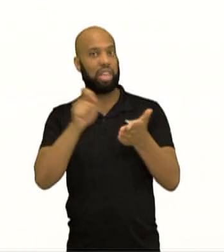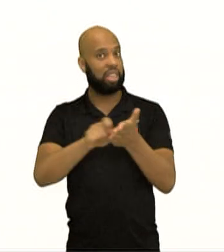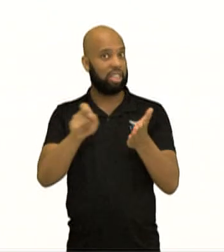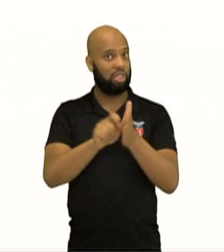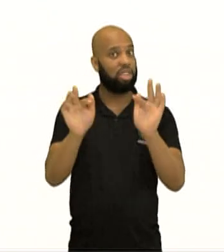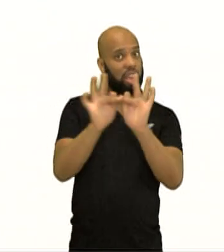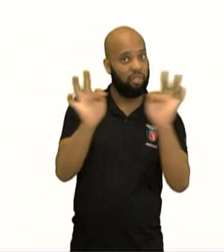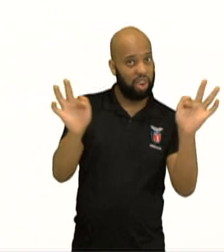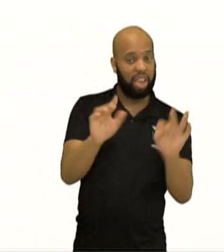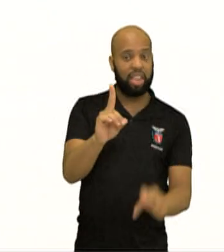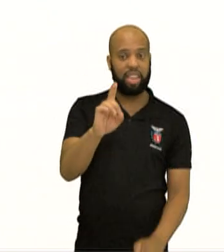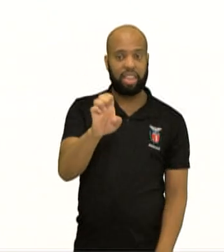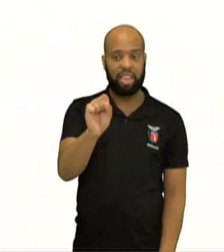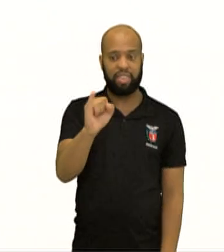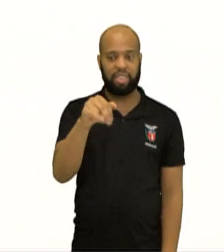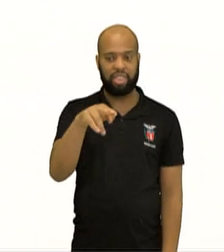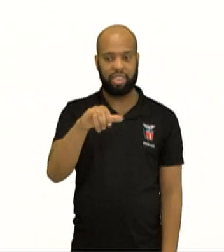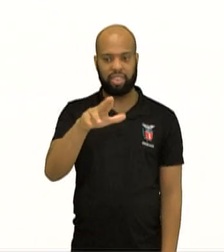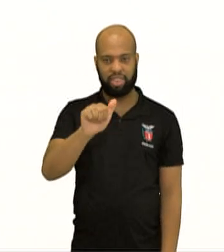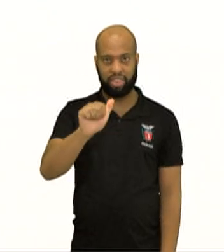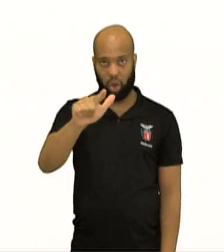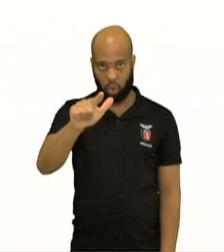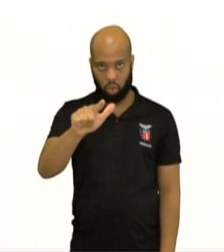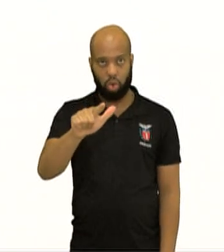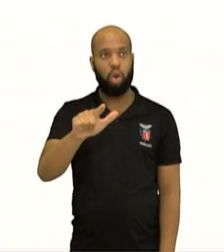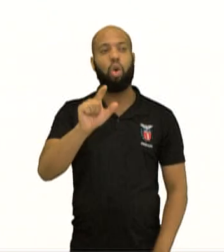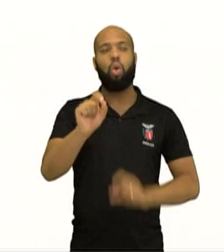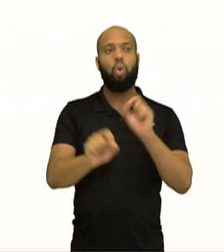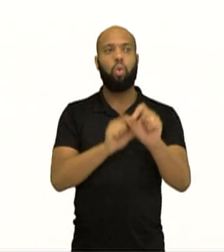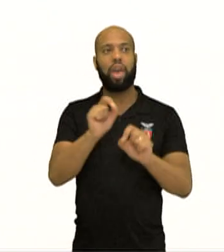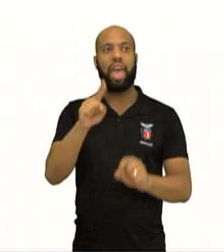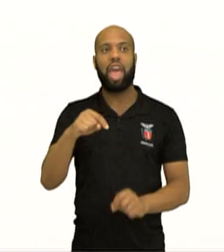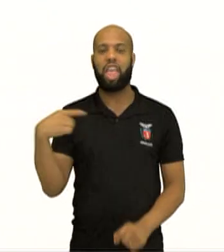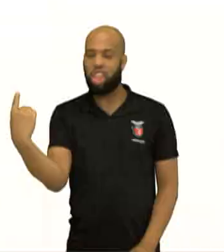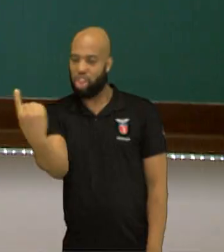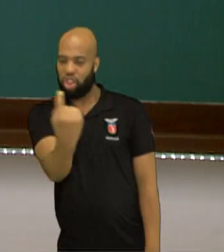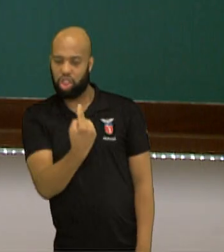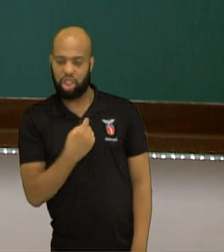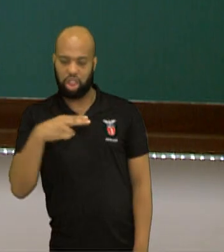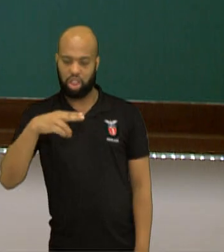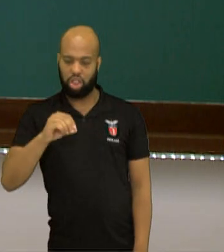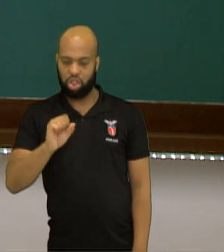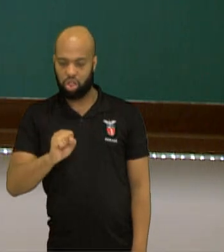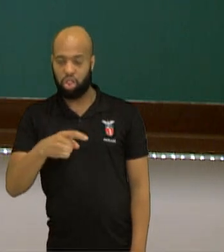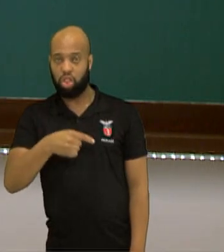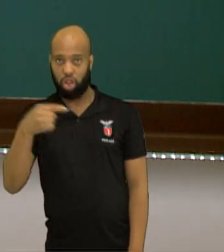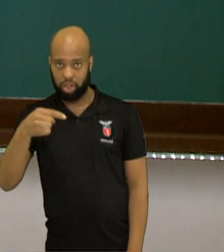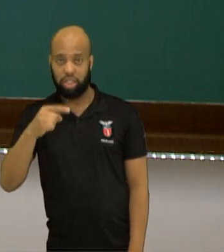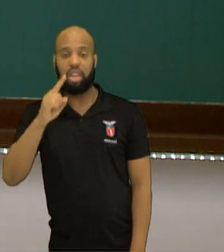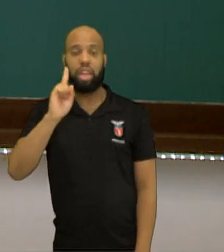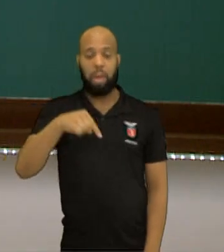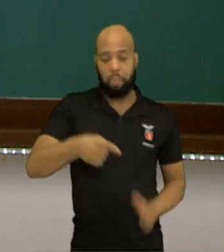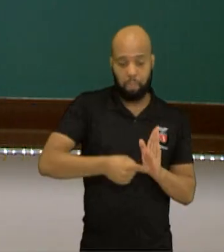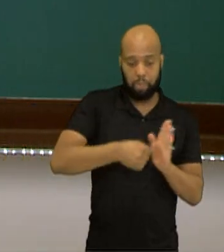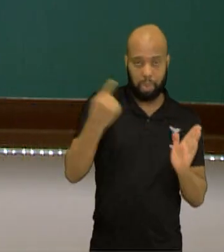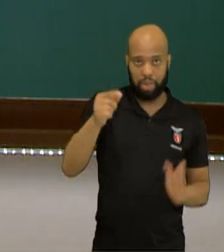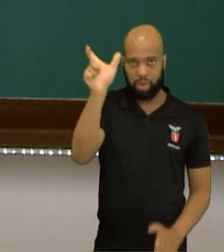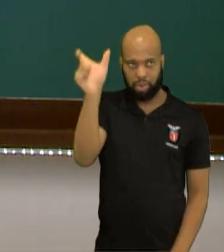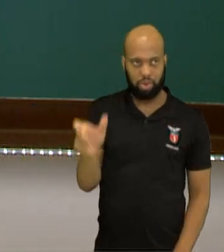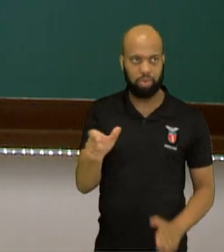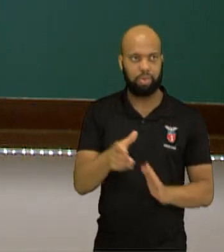frase, mas nós podemos identificá-lo, porque é o nós, primeira pessoa, tá?